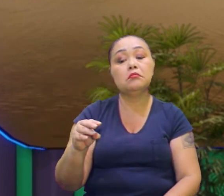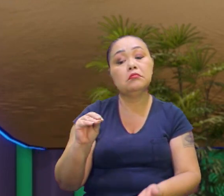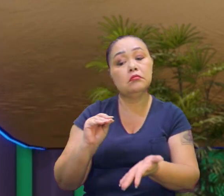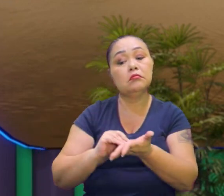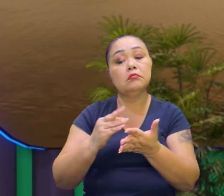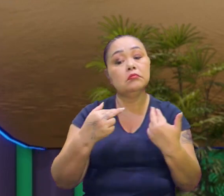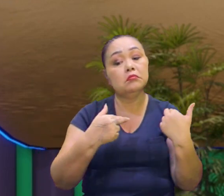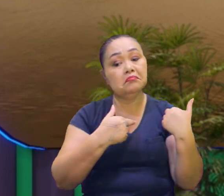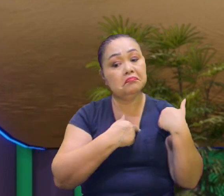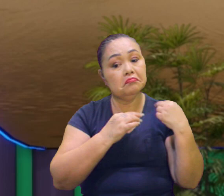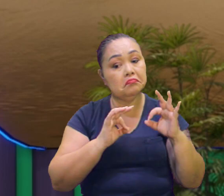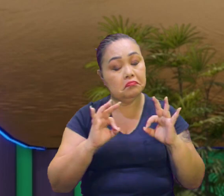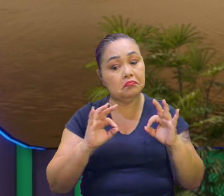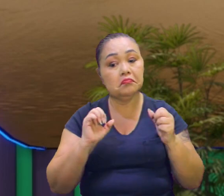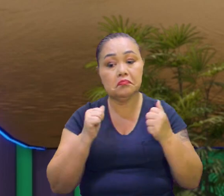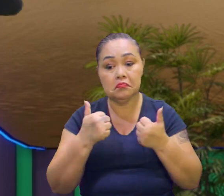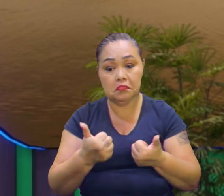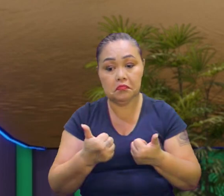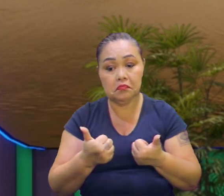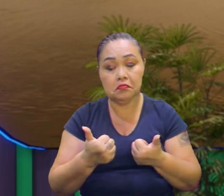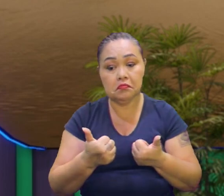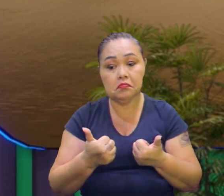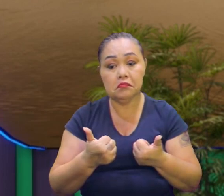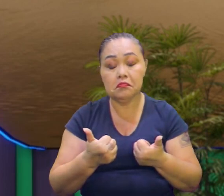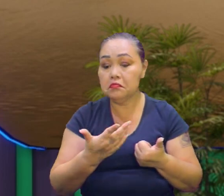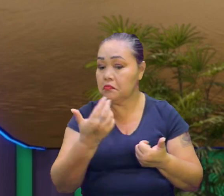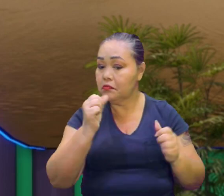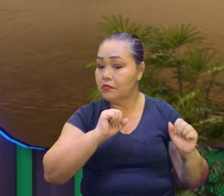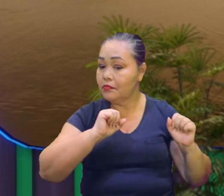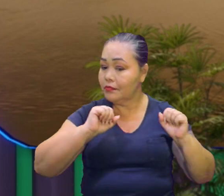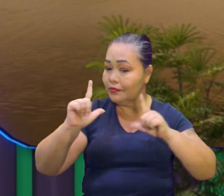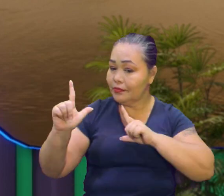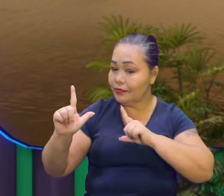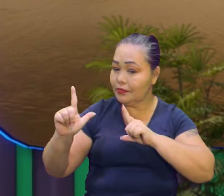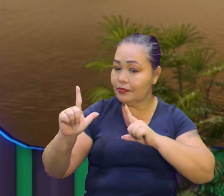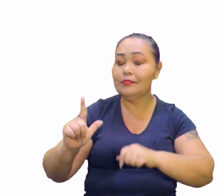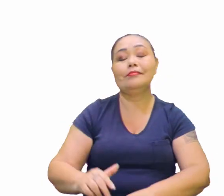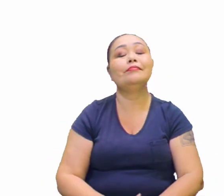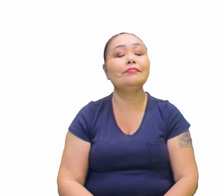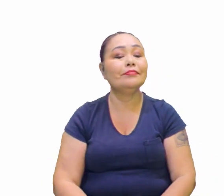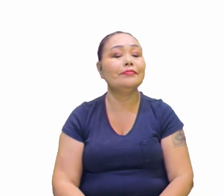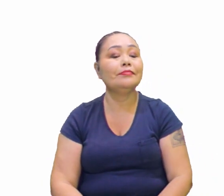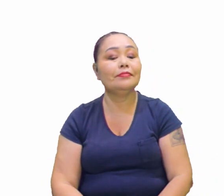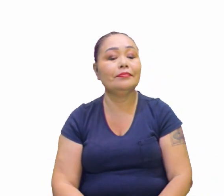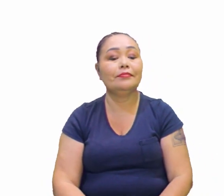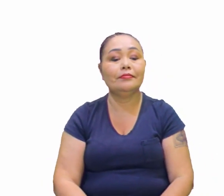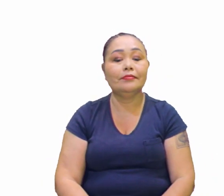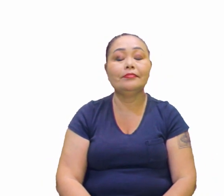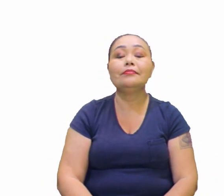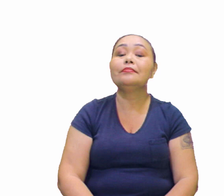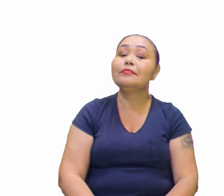irresponsável, digamos assim. Beleza? Vamos lá no quadro, meu diretor.